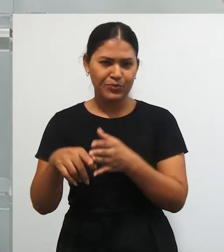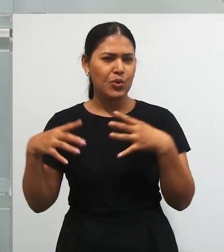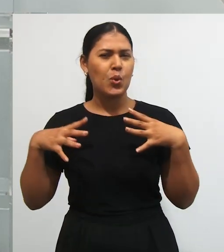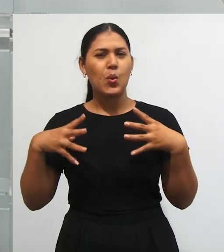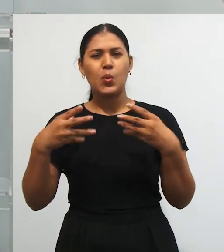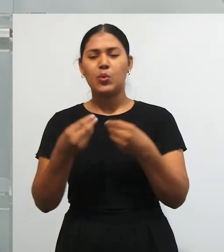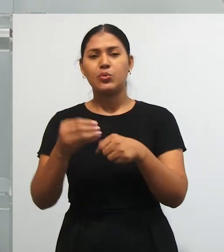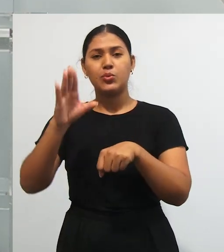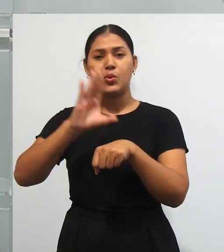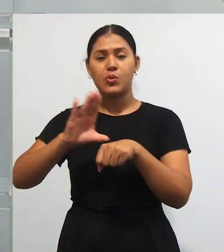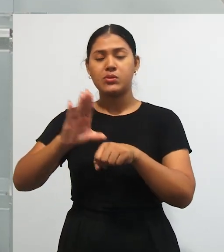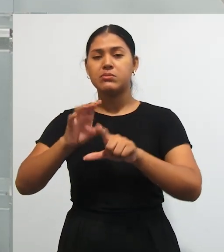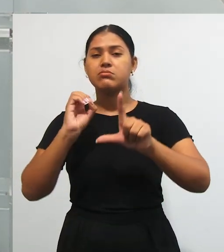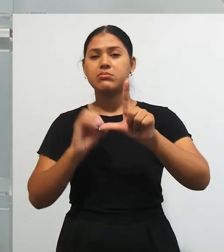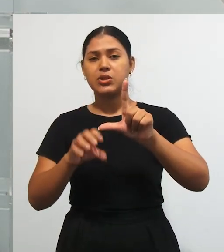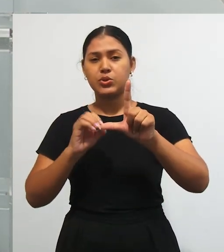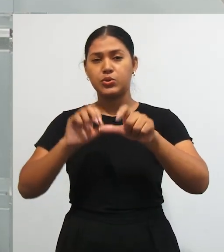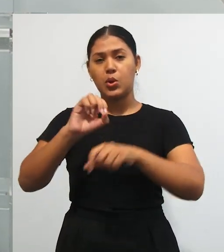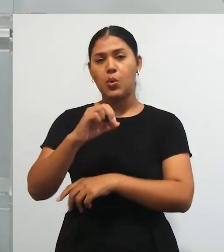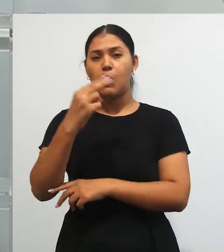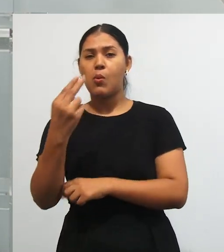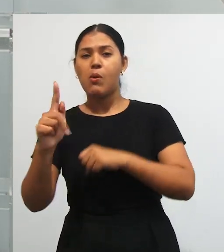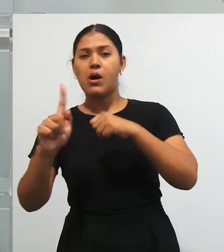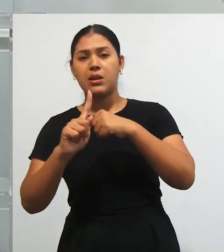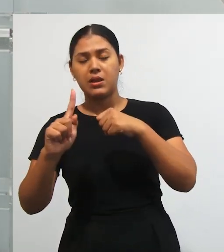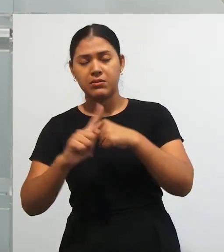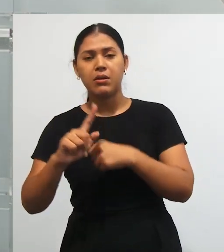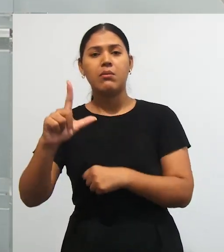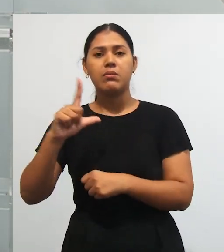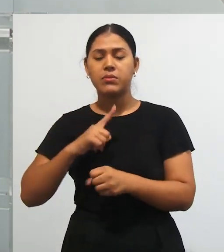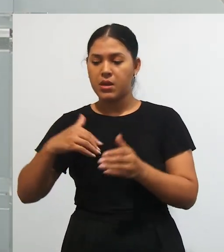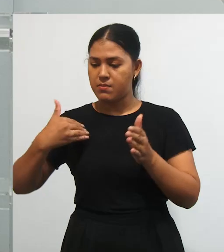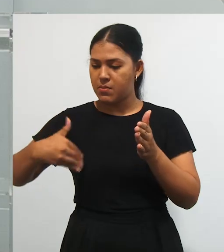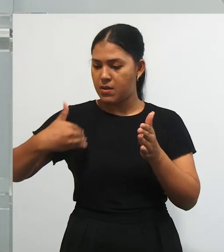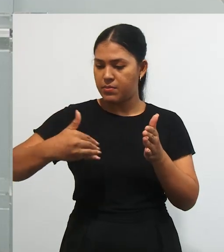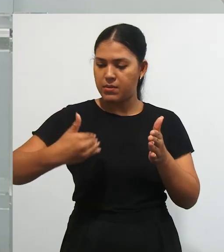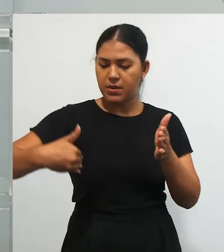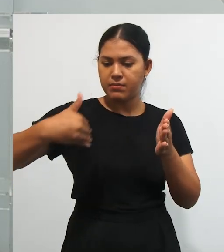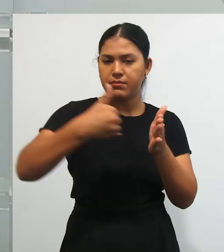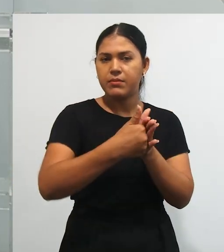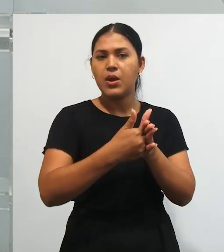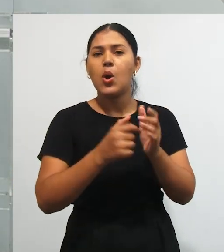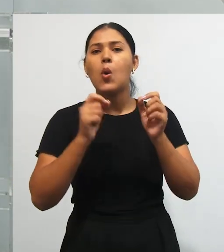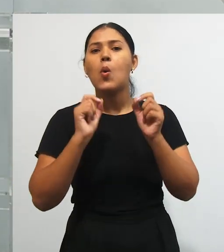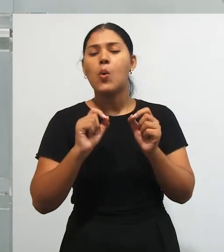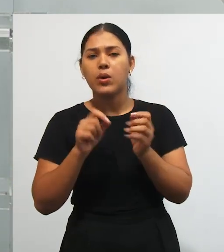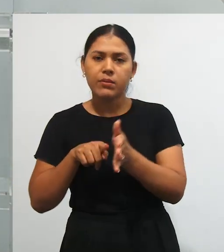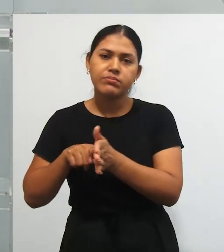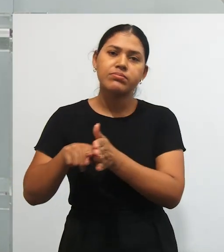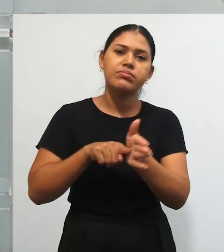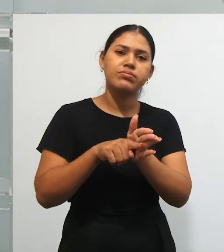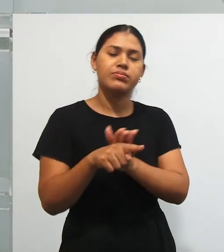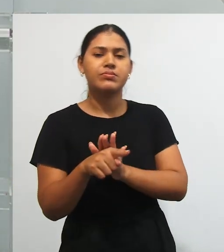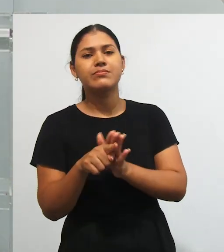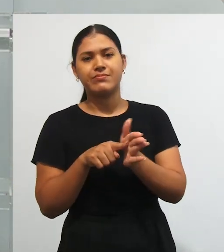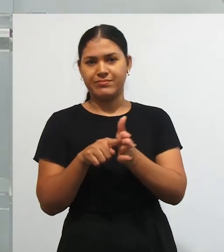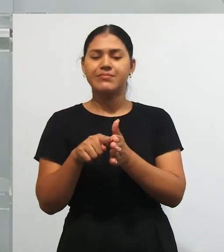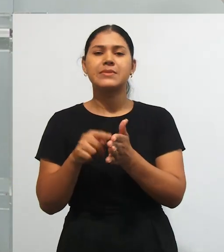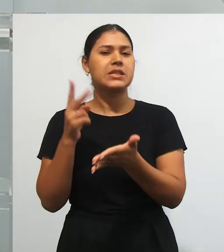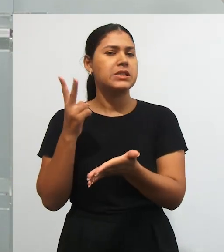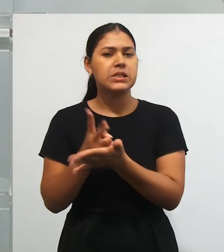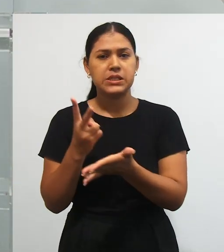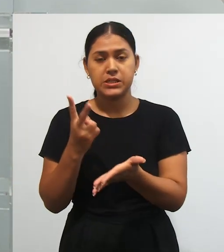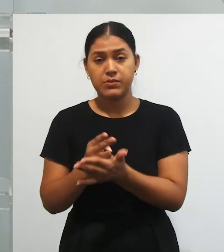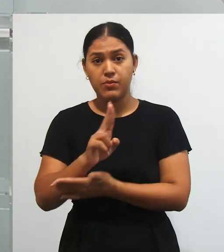a licenciatura, graduação, todo o nível superior, você vai ter esse percurso da investigação científica, que a